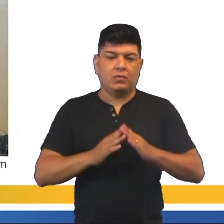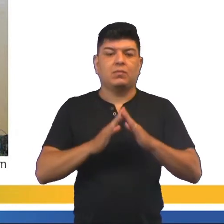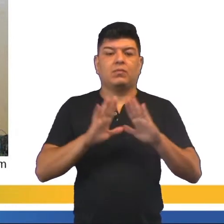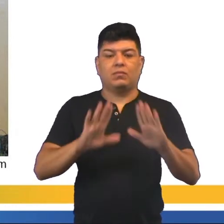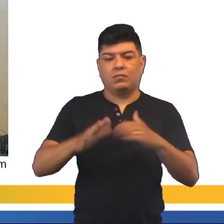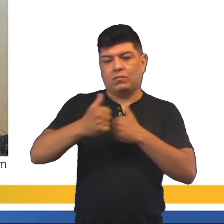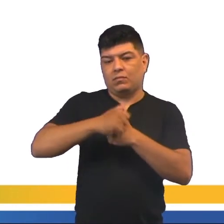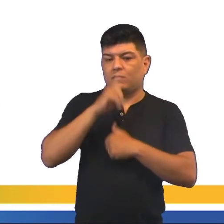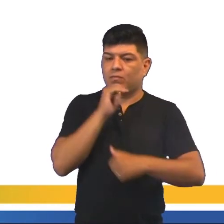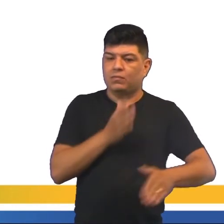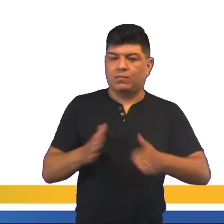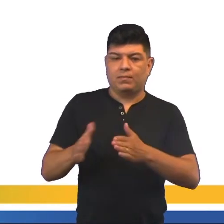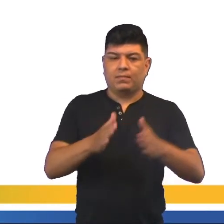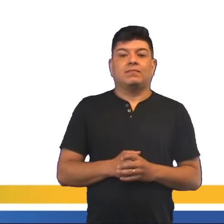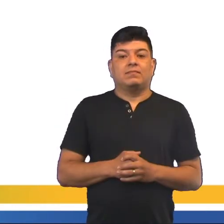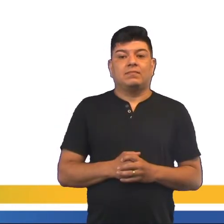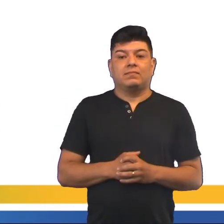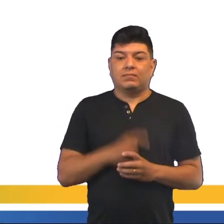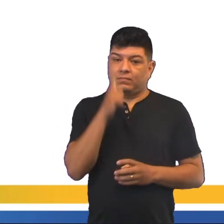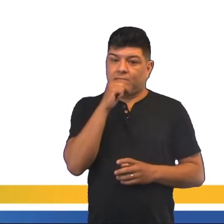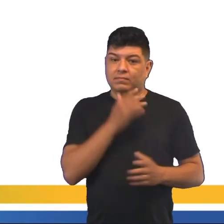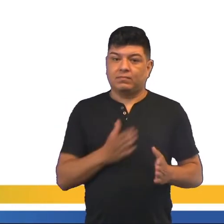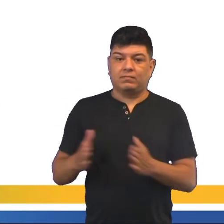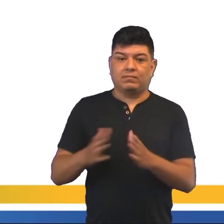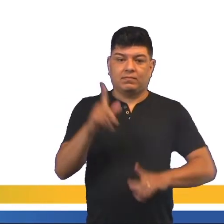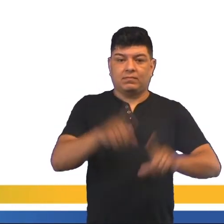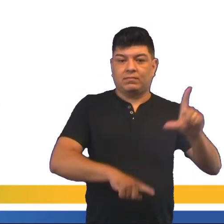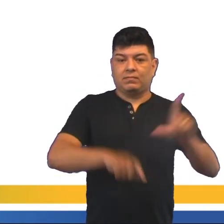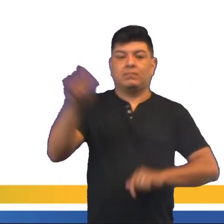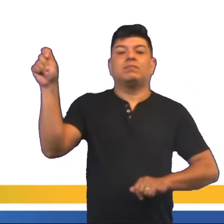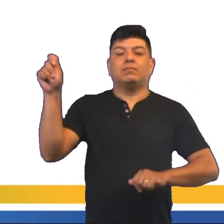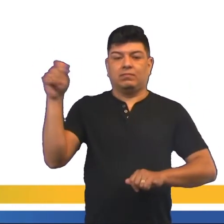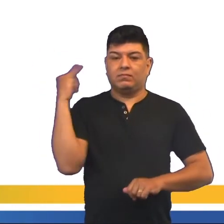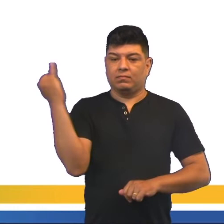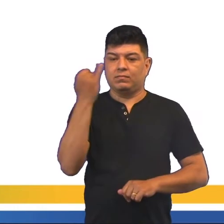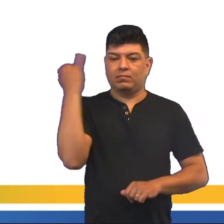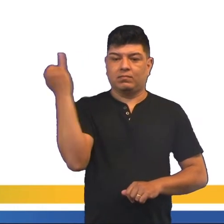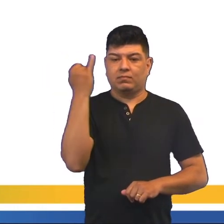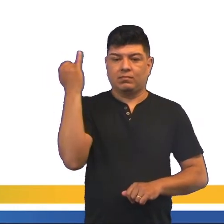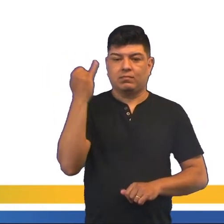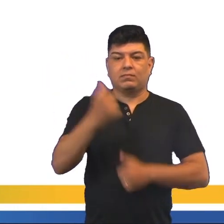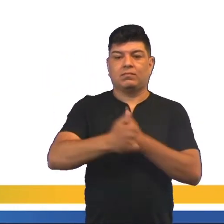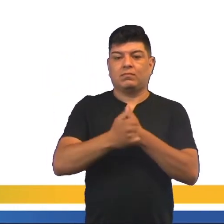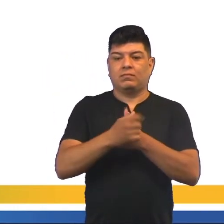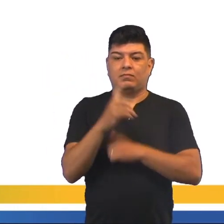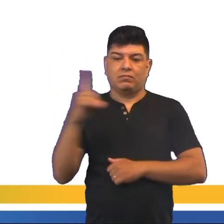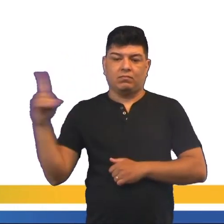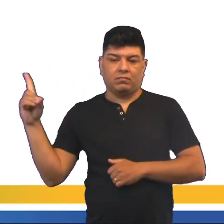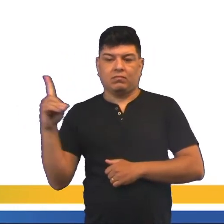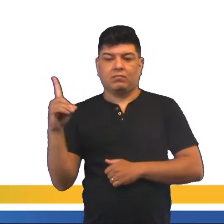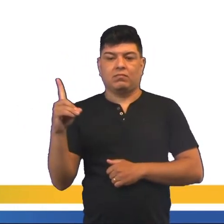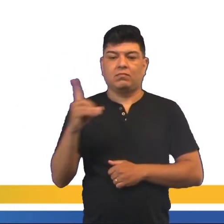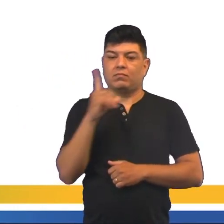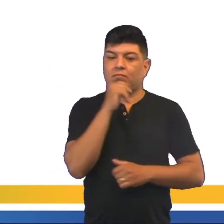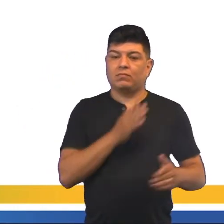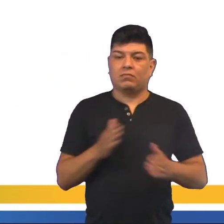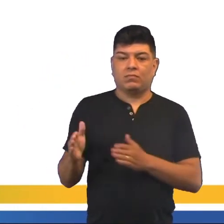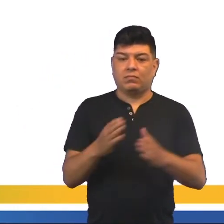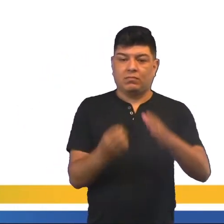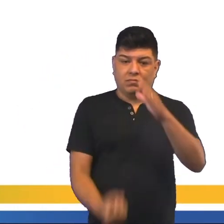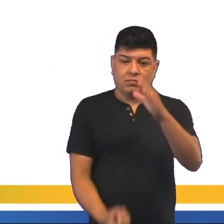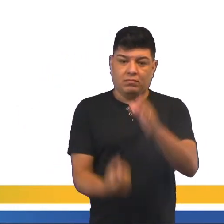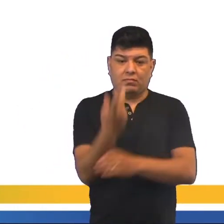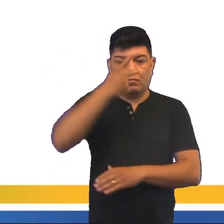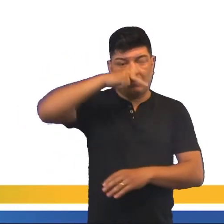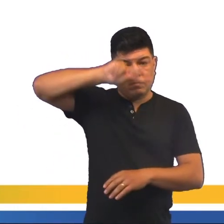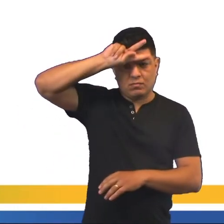margens desses rios. O rio Acre aí é importante, afluente da margem direita do rio Purus. Ele nasce na